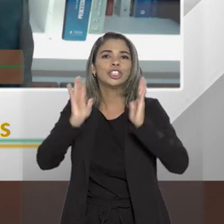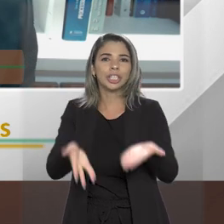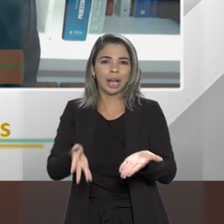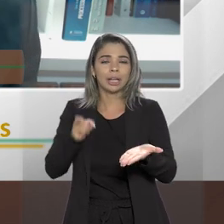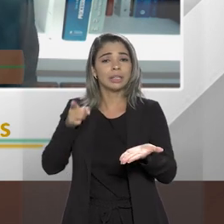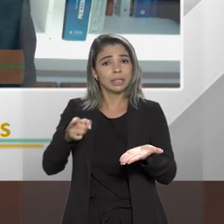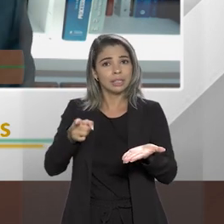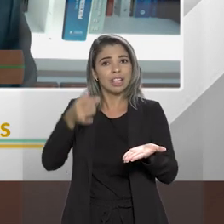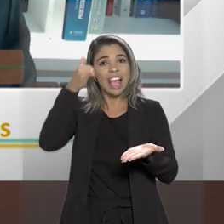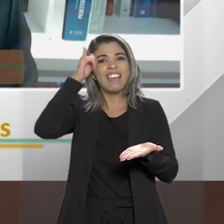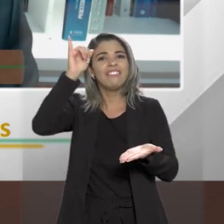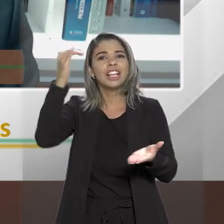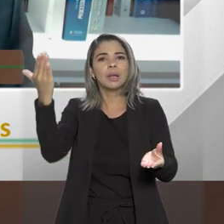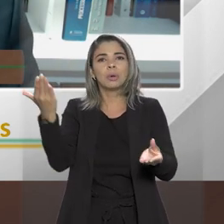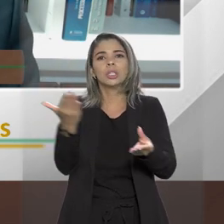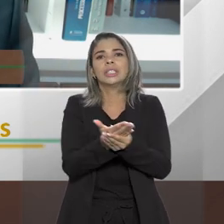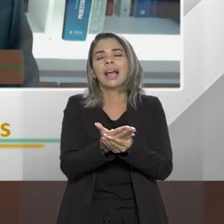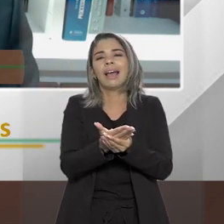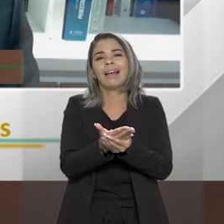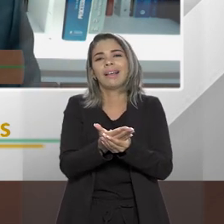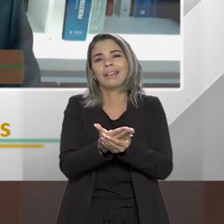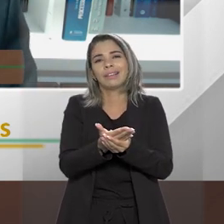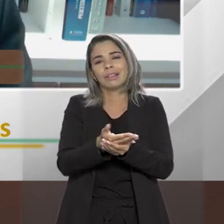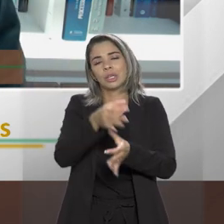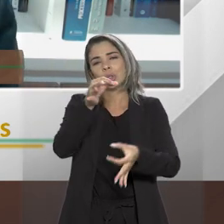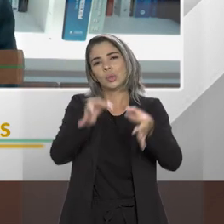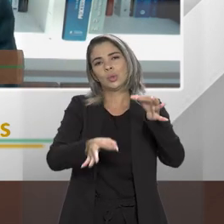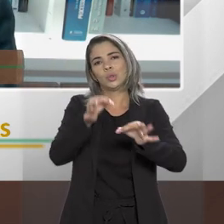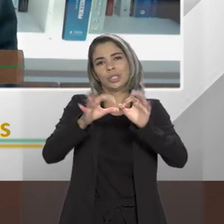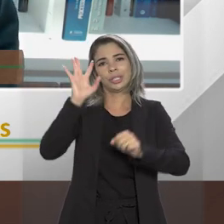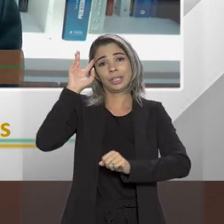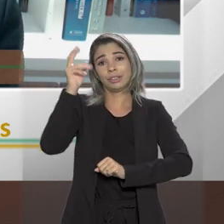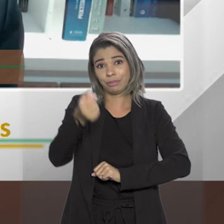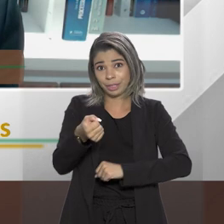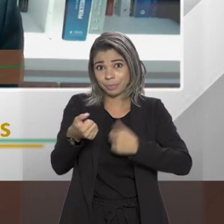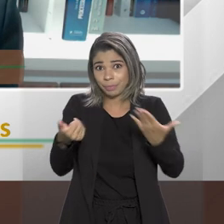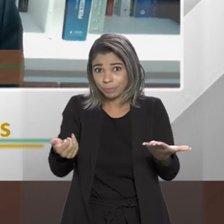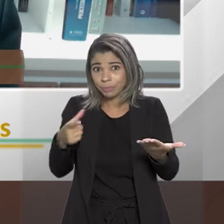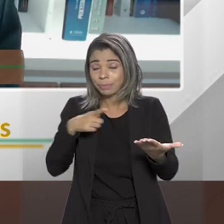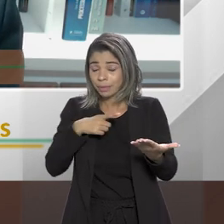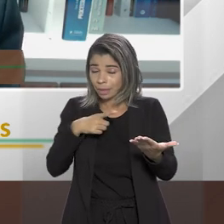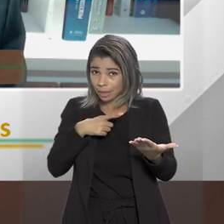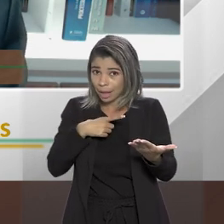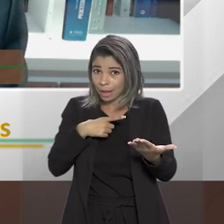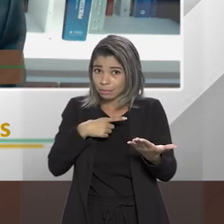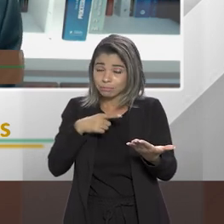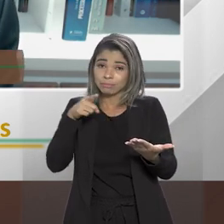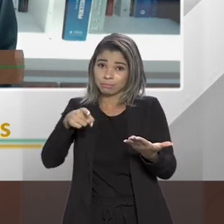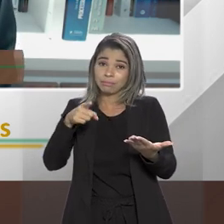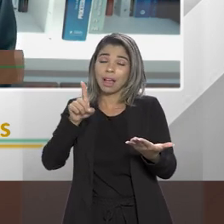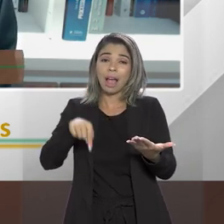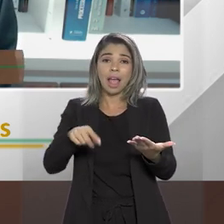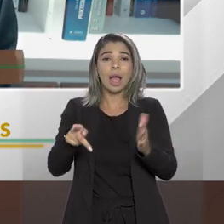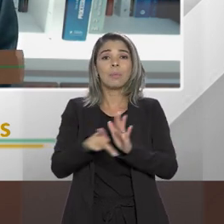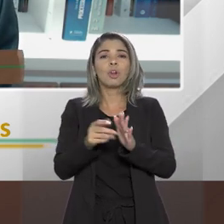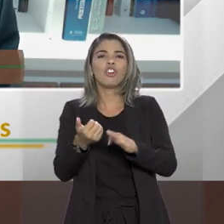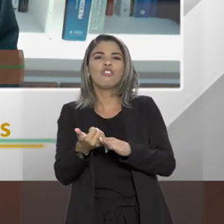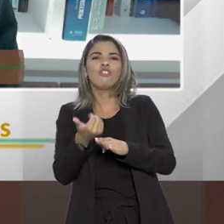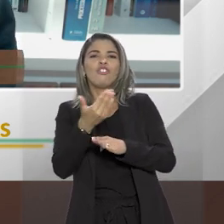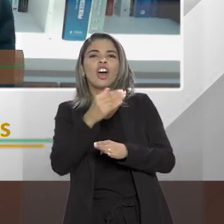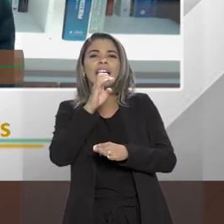se evitasse que esse problema fosse levado ao Poder Judiciário. Vejam que aqui eu tenho também, a meu ver, uma forma de